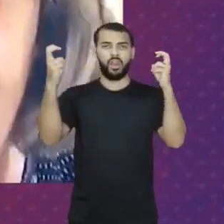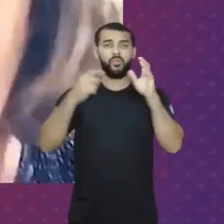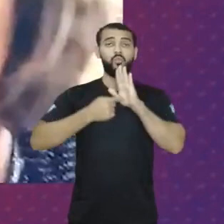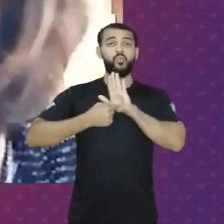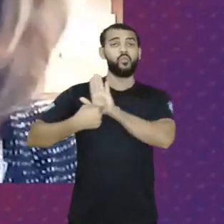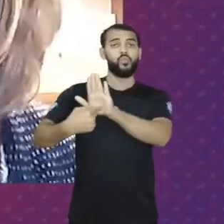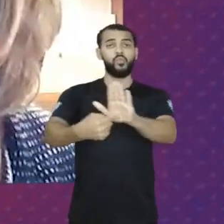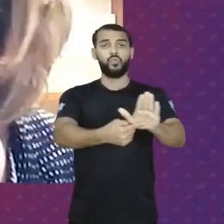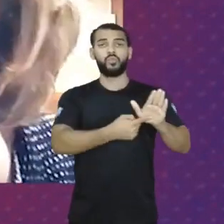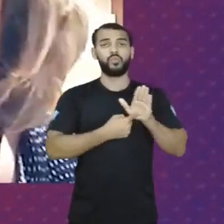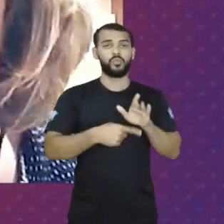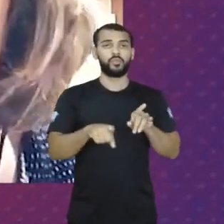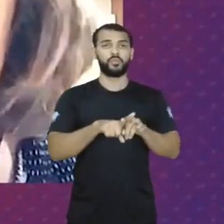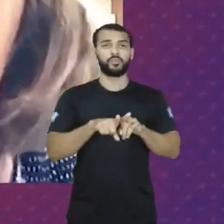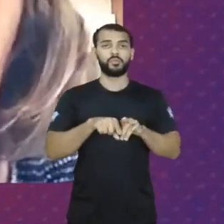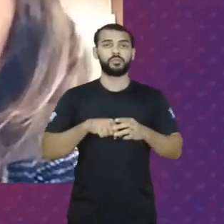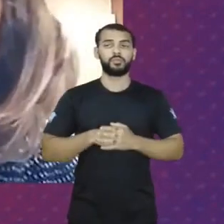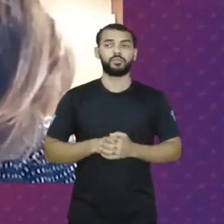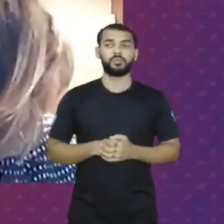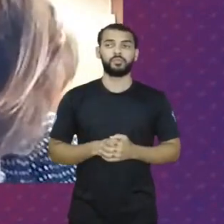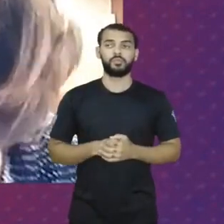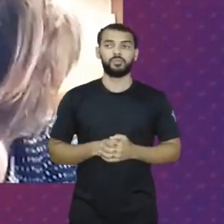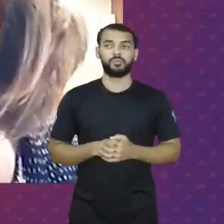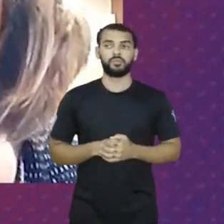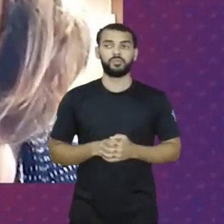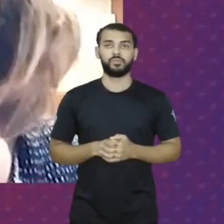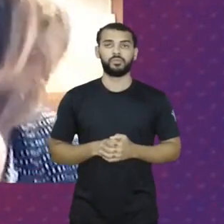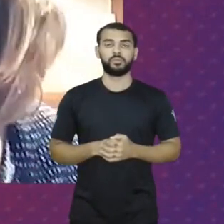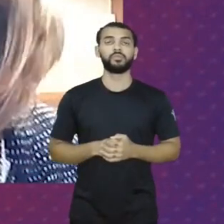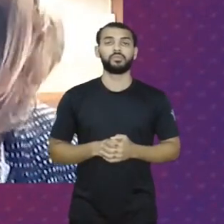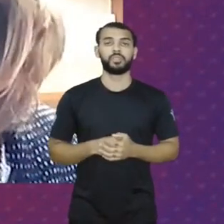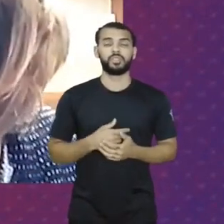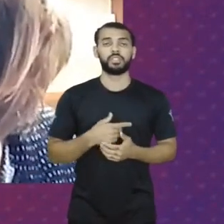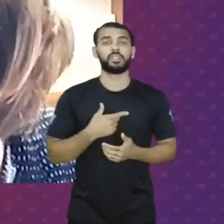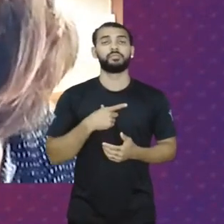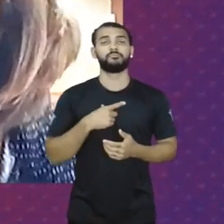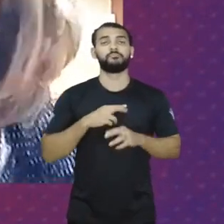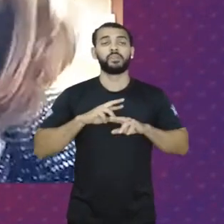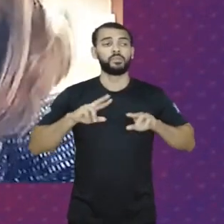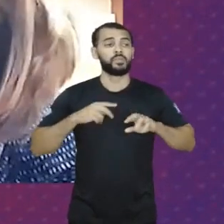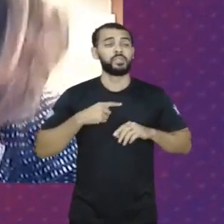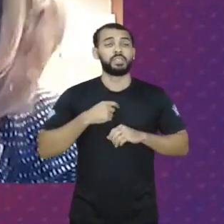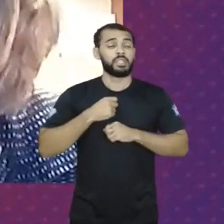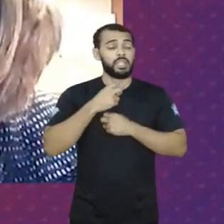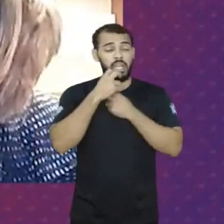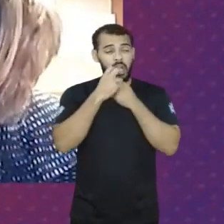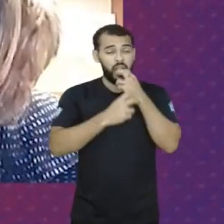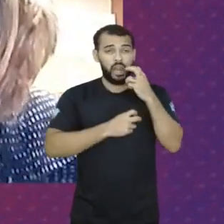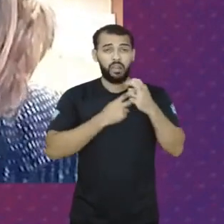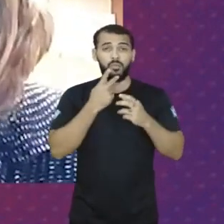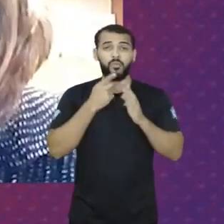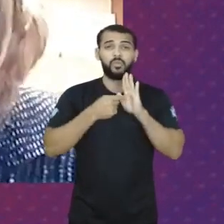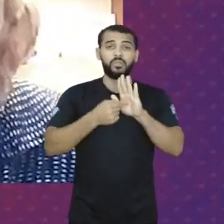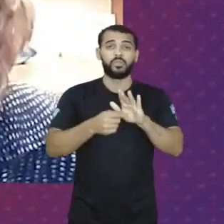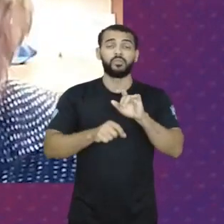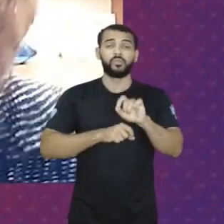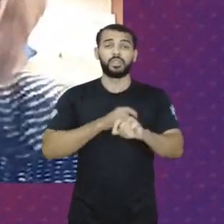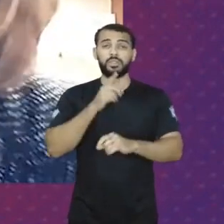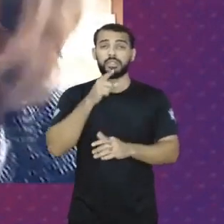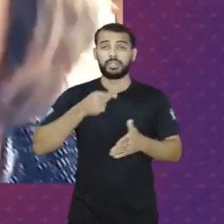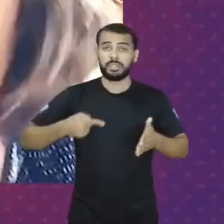arrancar o que estava engasgado na garganta da madrugada. E o movimento sindical é